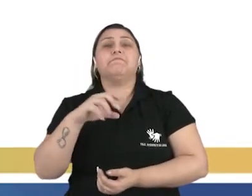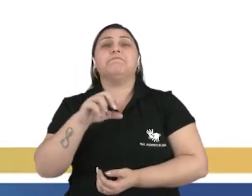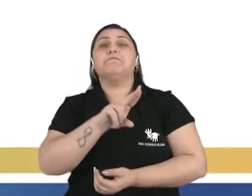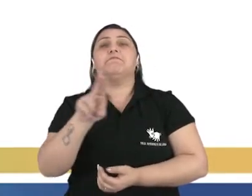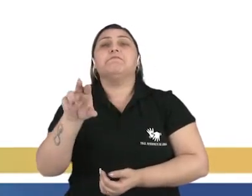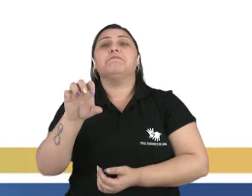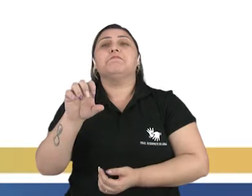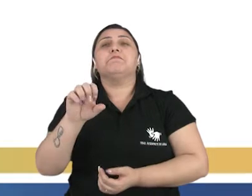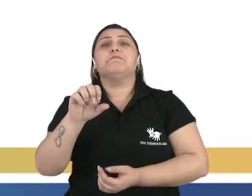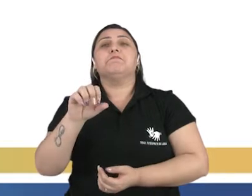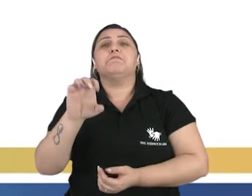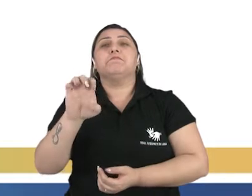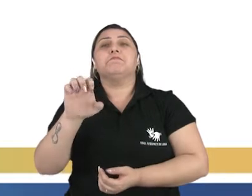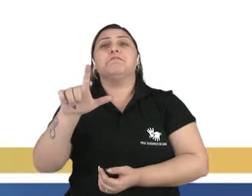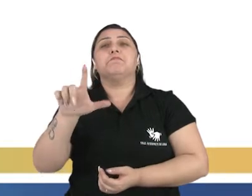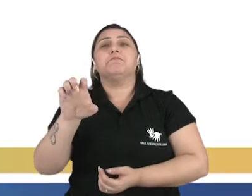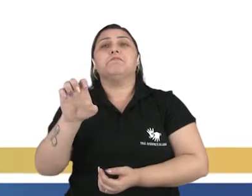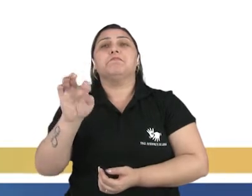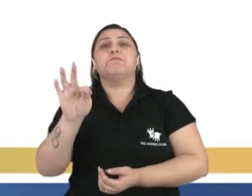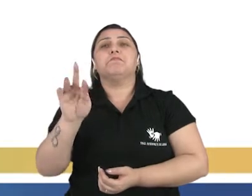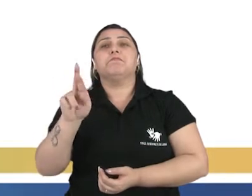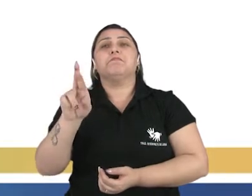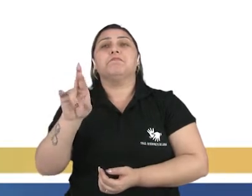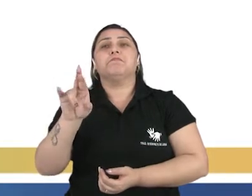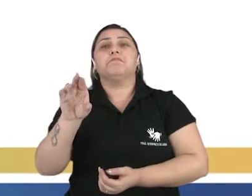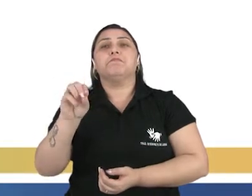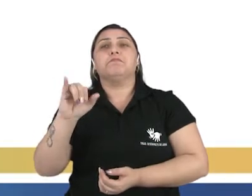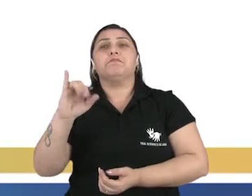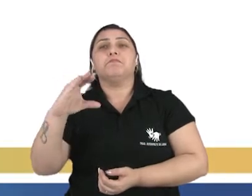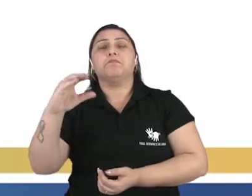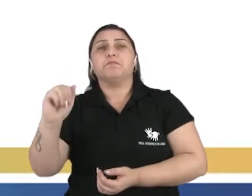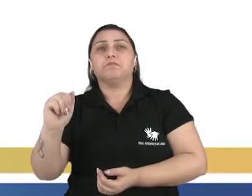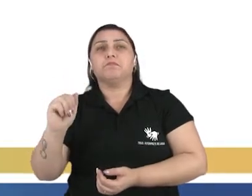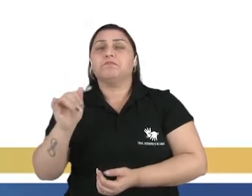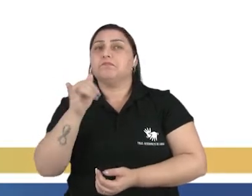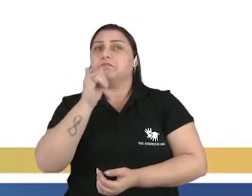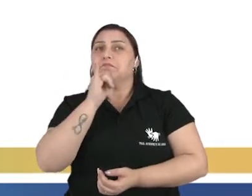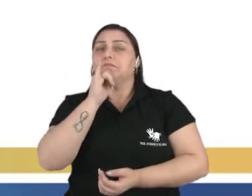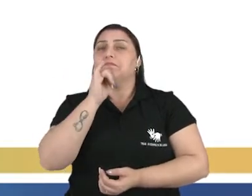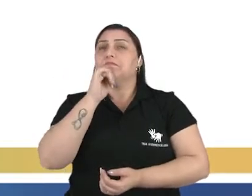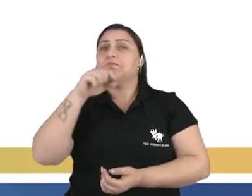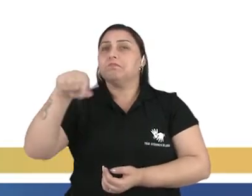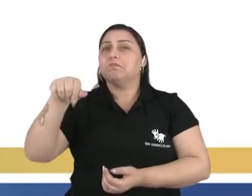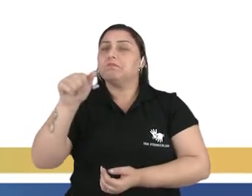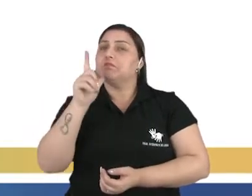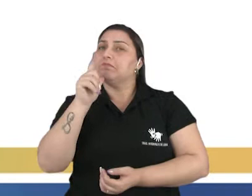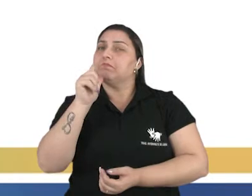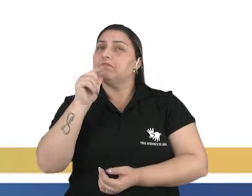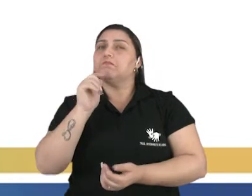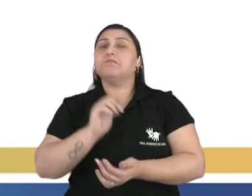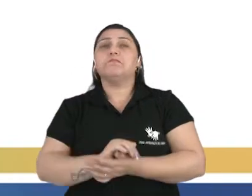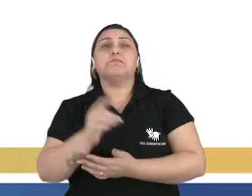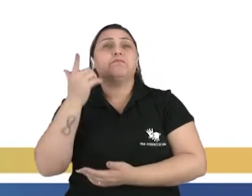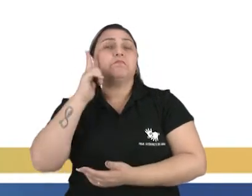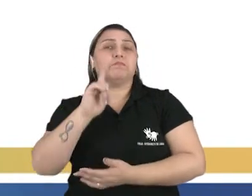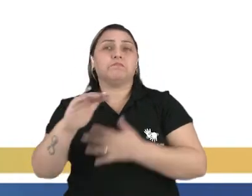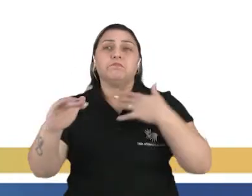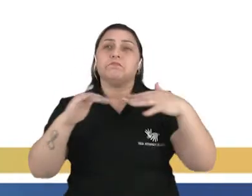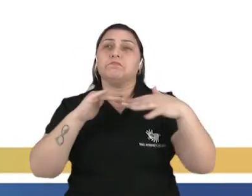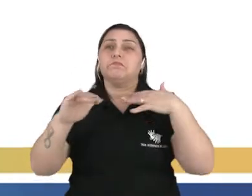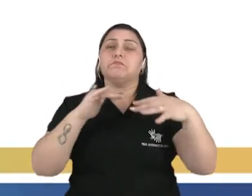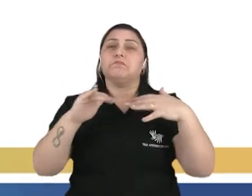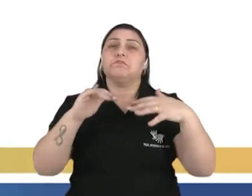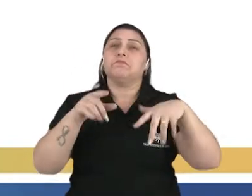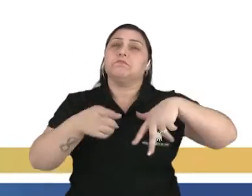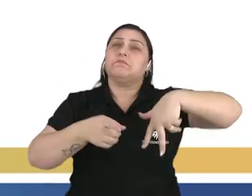É eletrólita, solução eletrólita aqui, Então, colocava aqui, por exemplo, água e sal, tocava aqui e aí conseguia mover a